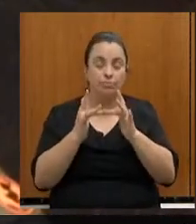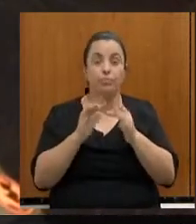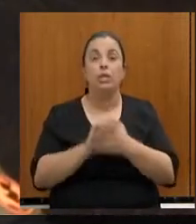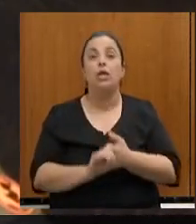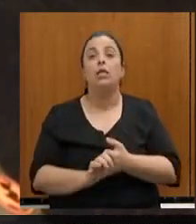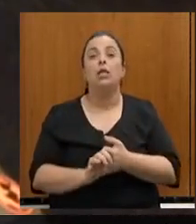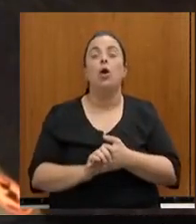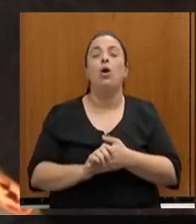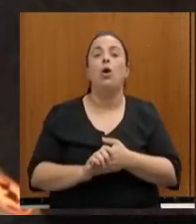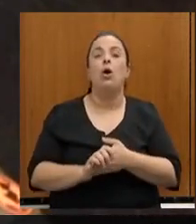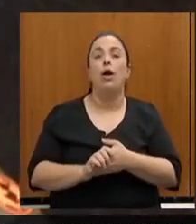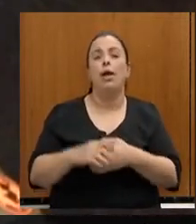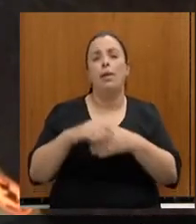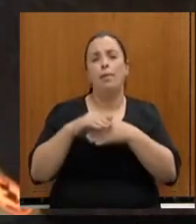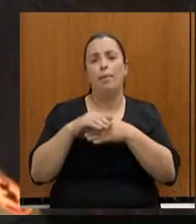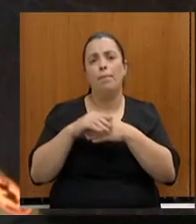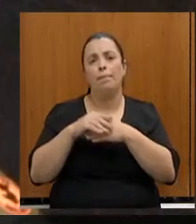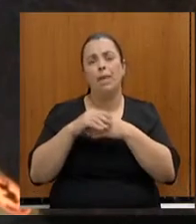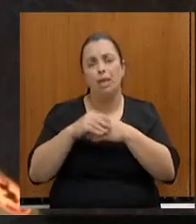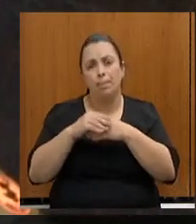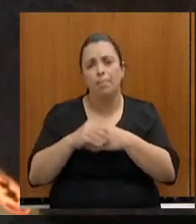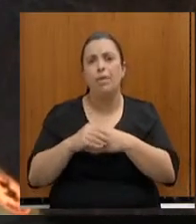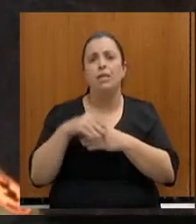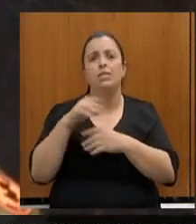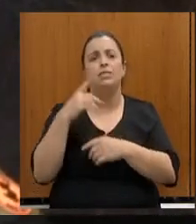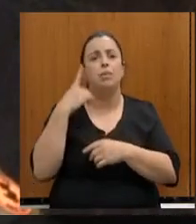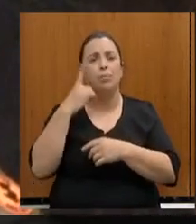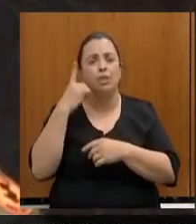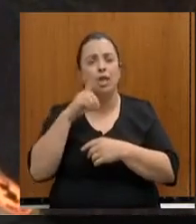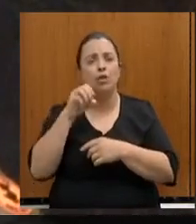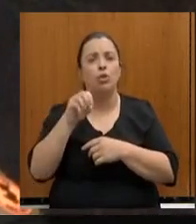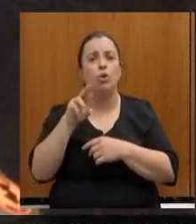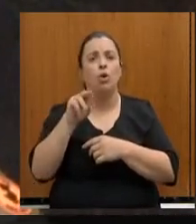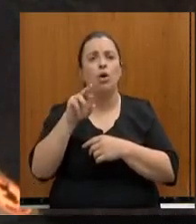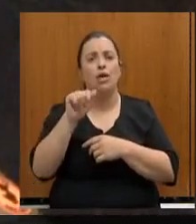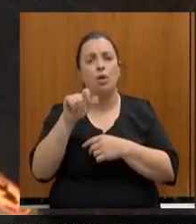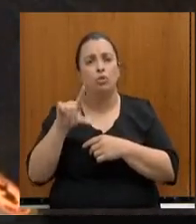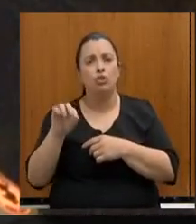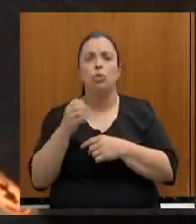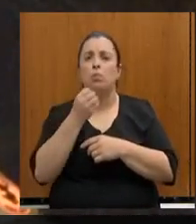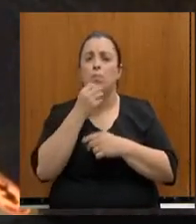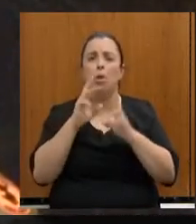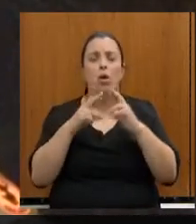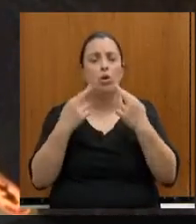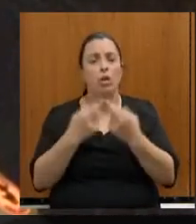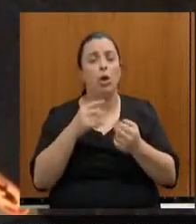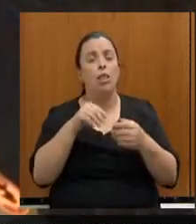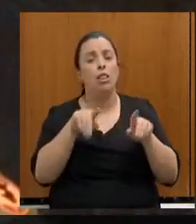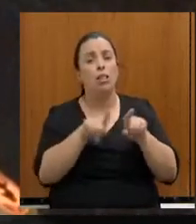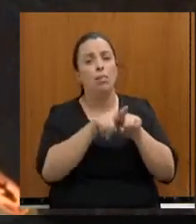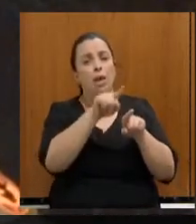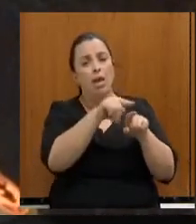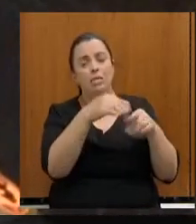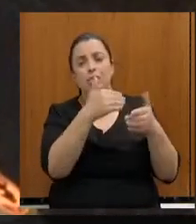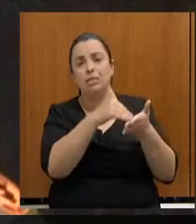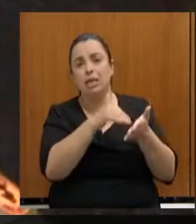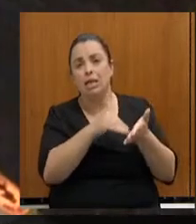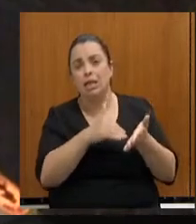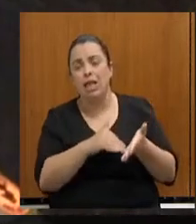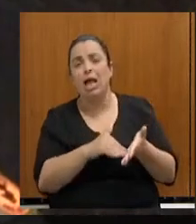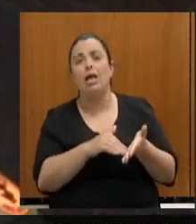Comissão também tem conduzido esta reunião a secretária Maria em nome dela todo Servidor é